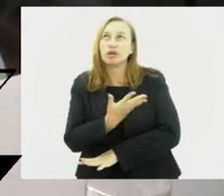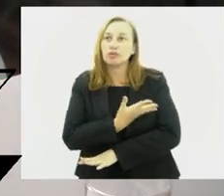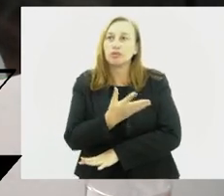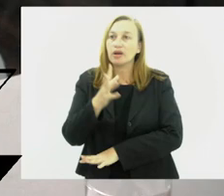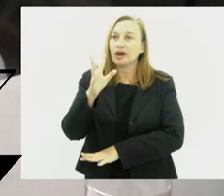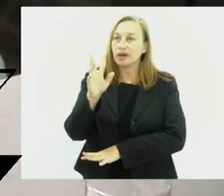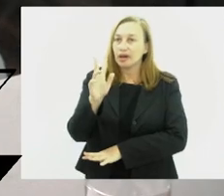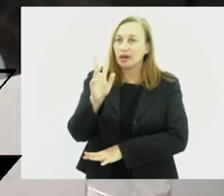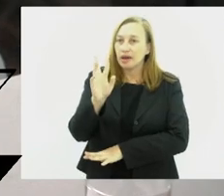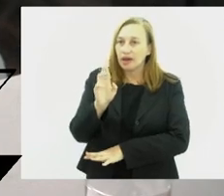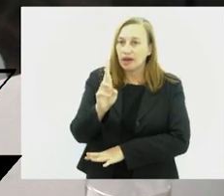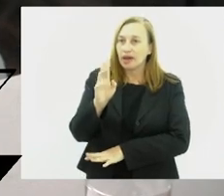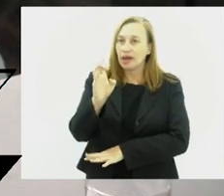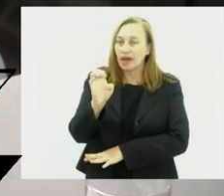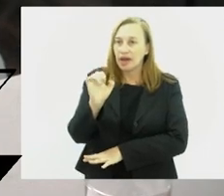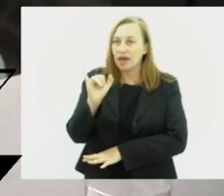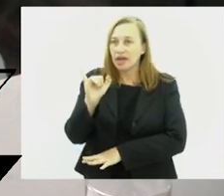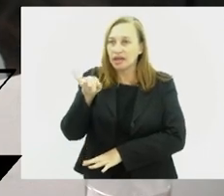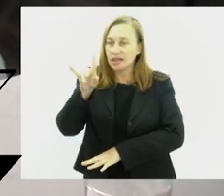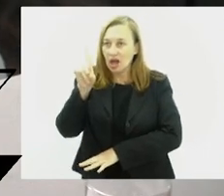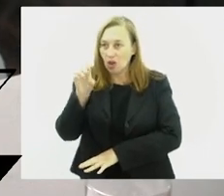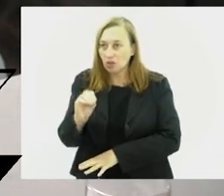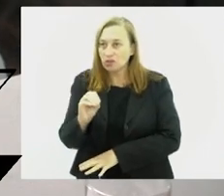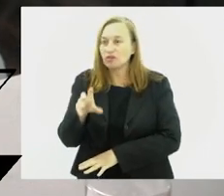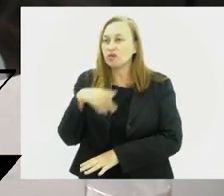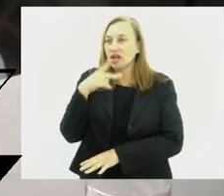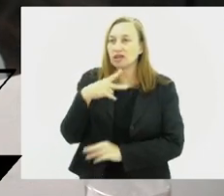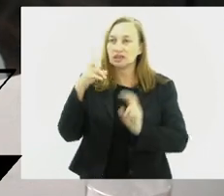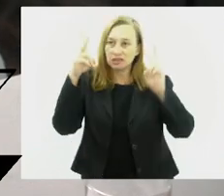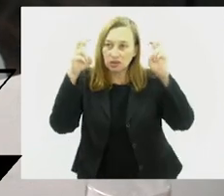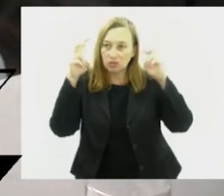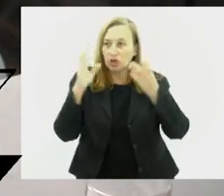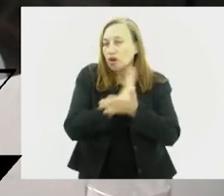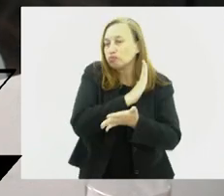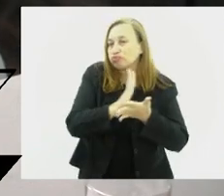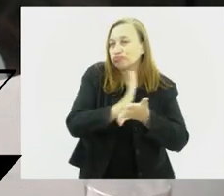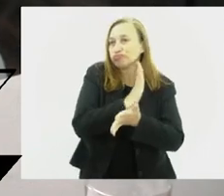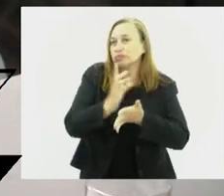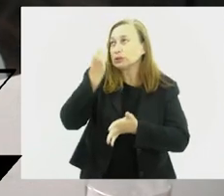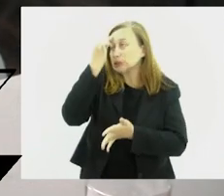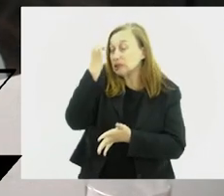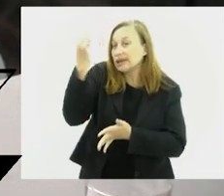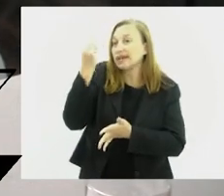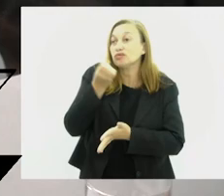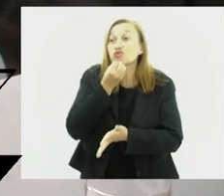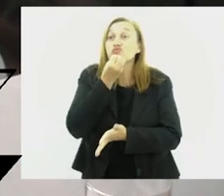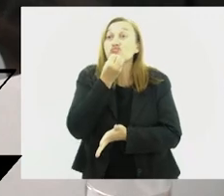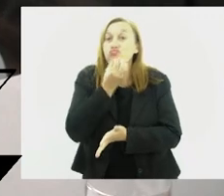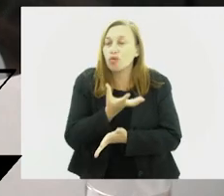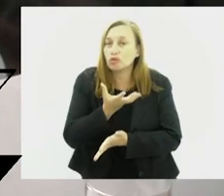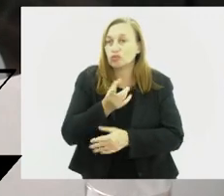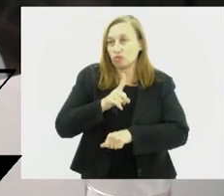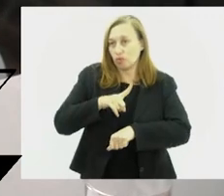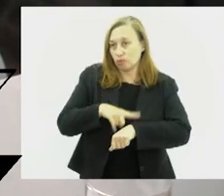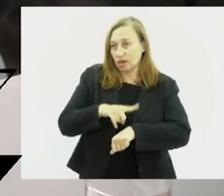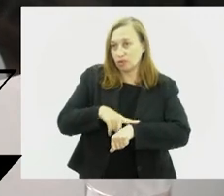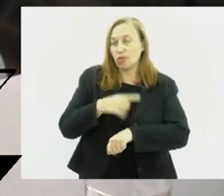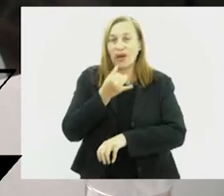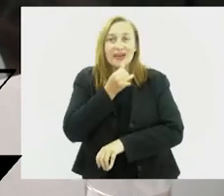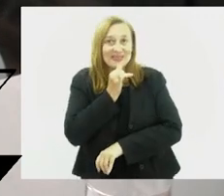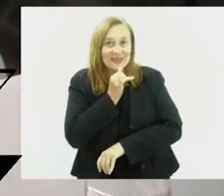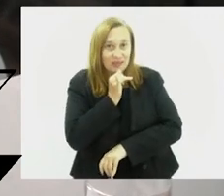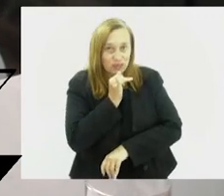falando sobre esse mesmo assunto, e algumas ideias foram muito bem-vindas naquela ocasião, como, por